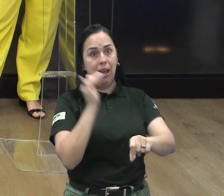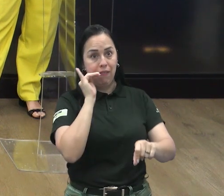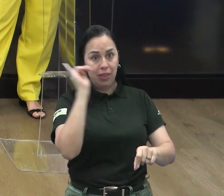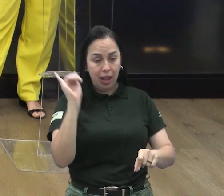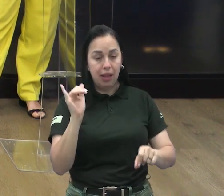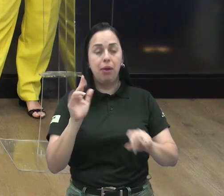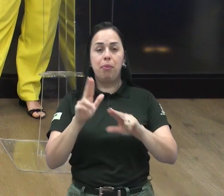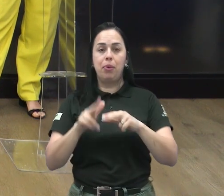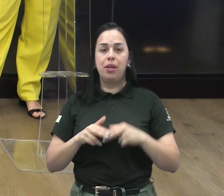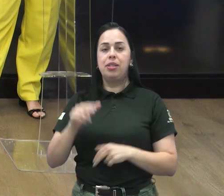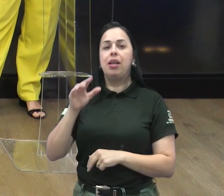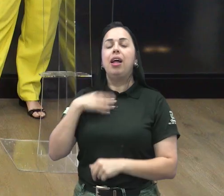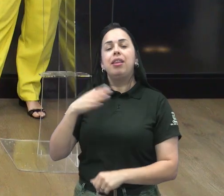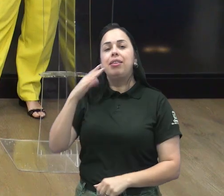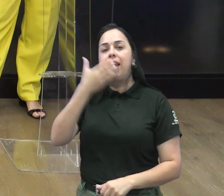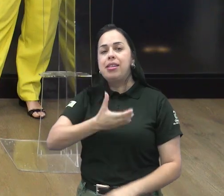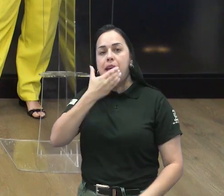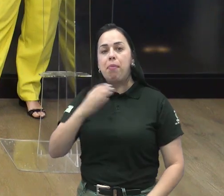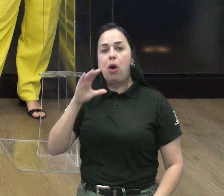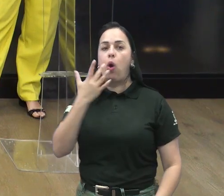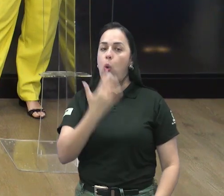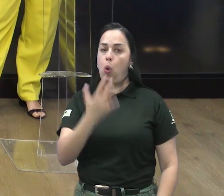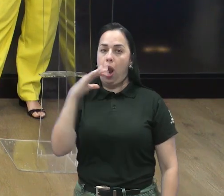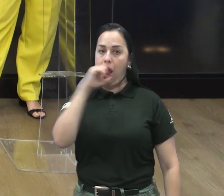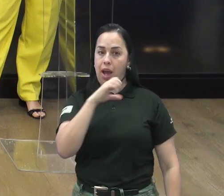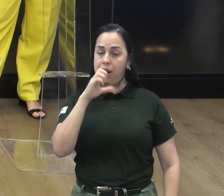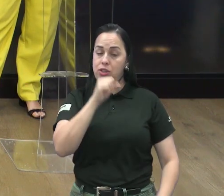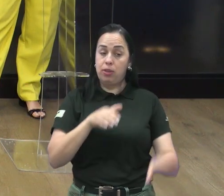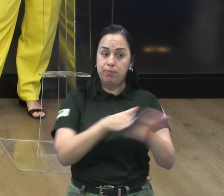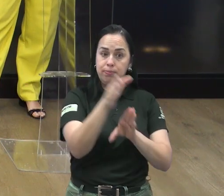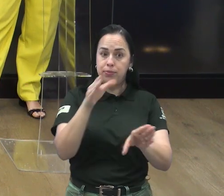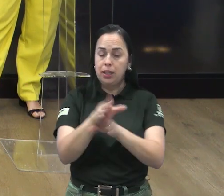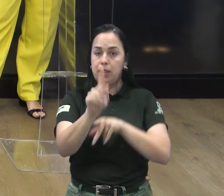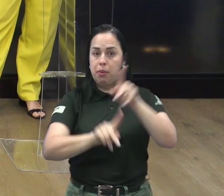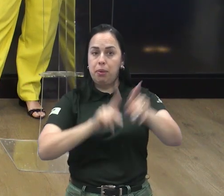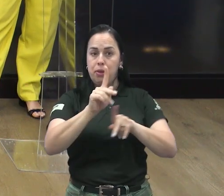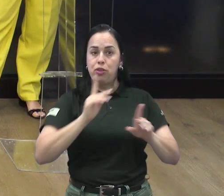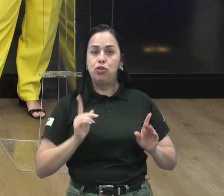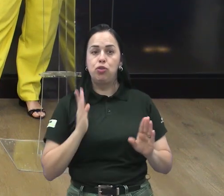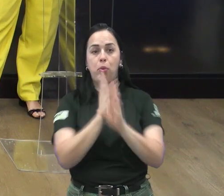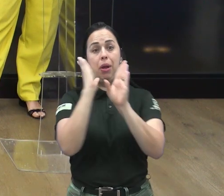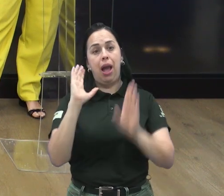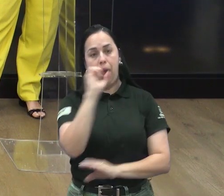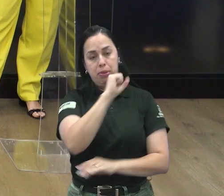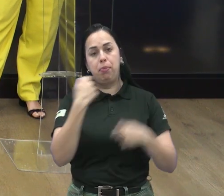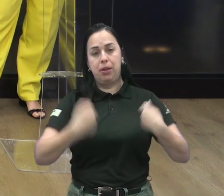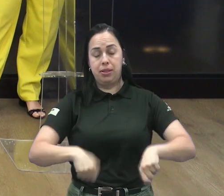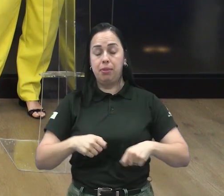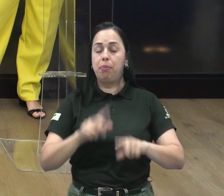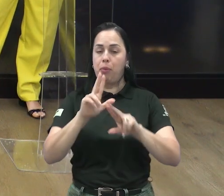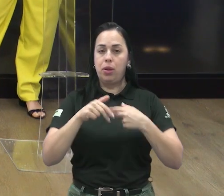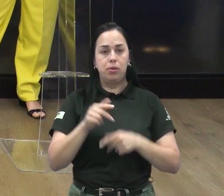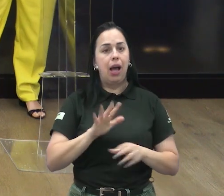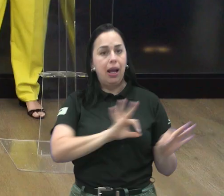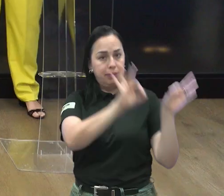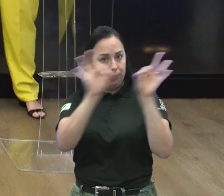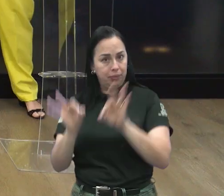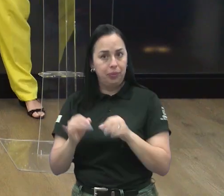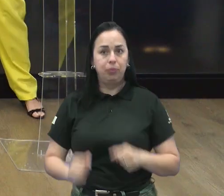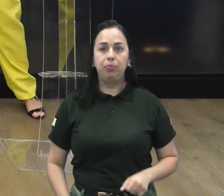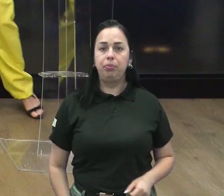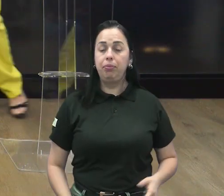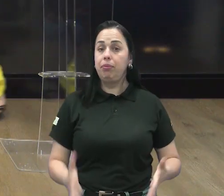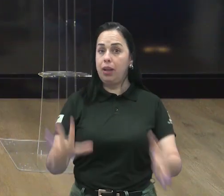pele. Campanha Dezembro Laranja alerta a população sobre a importância do diagnóstico precoce. Fique com a